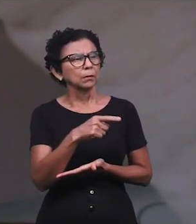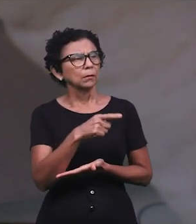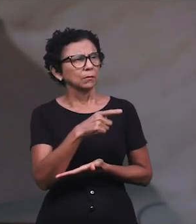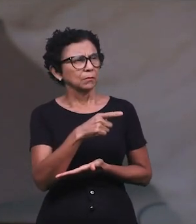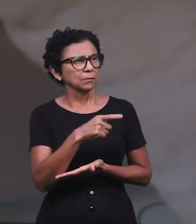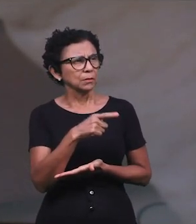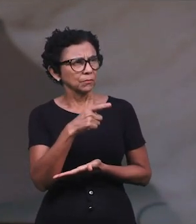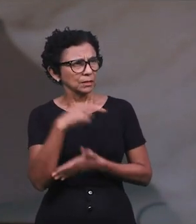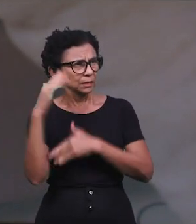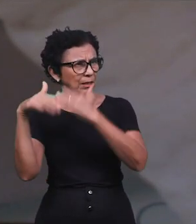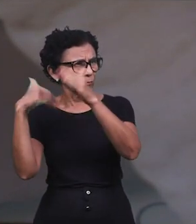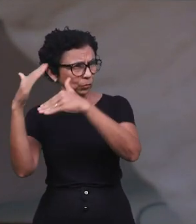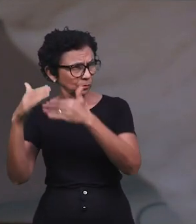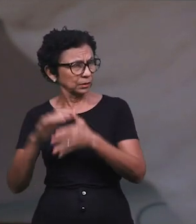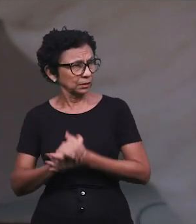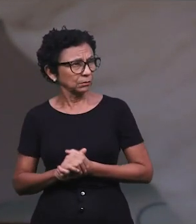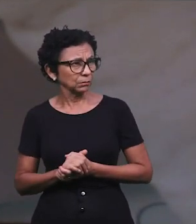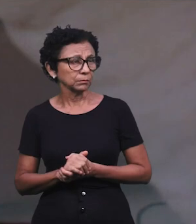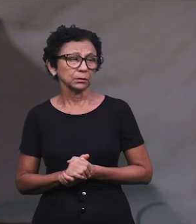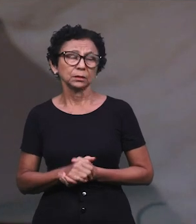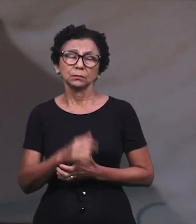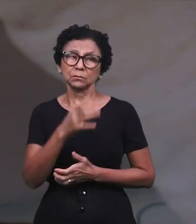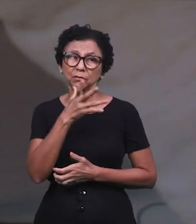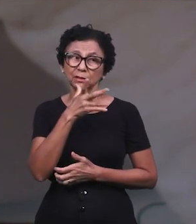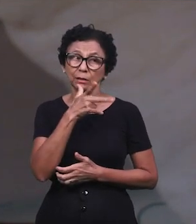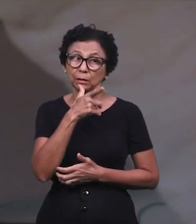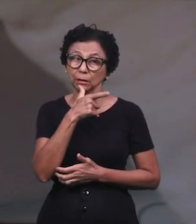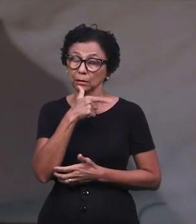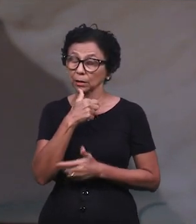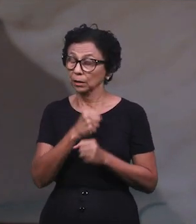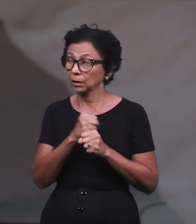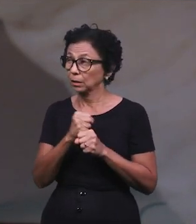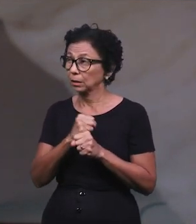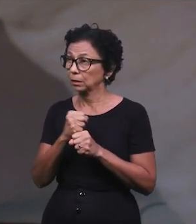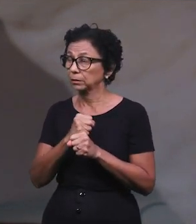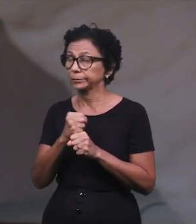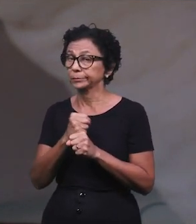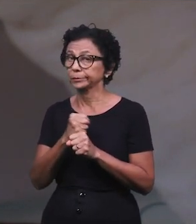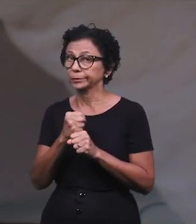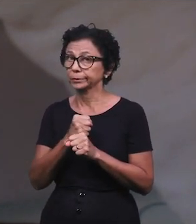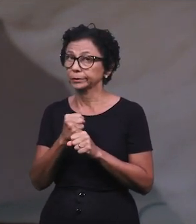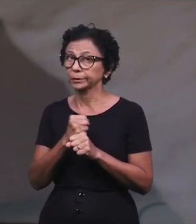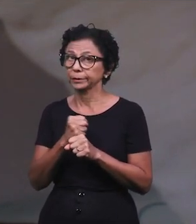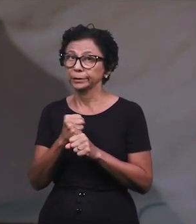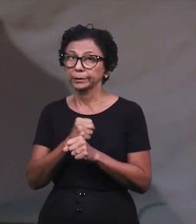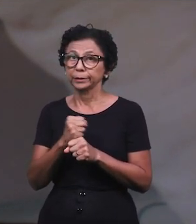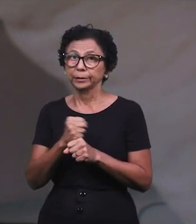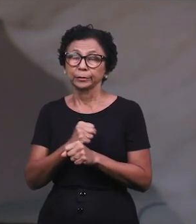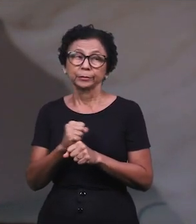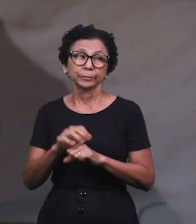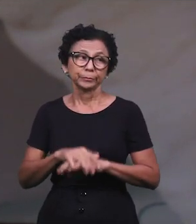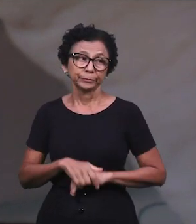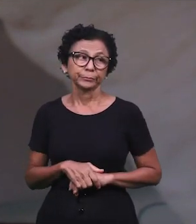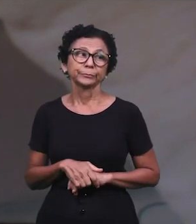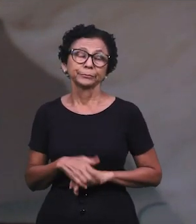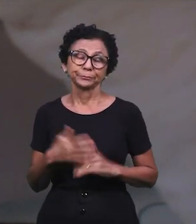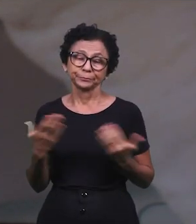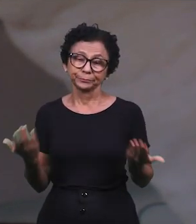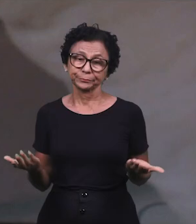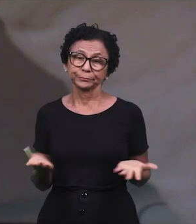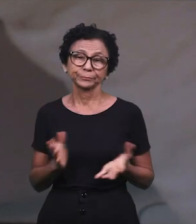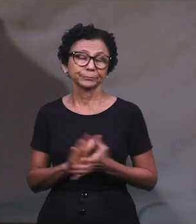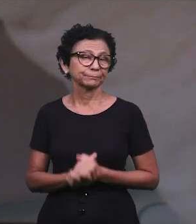que está avançando? Pode até ser, mas você vai demorar muitos anos para poder concluir apenas